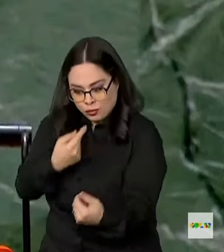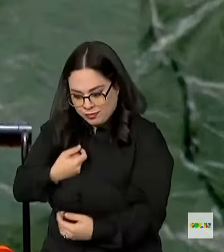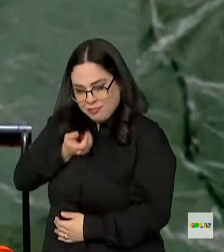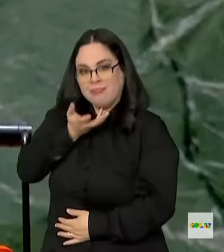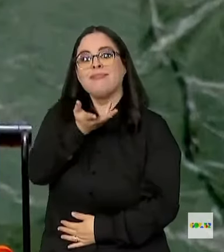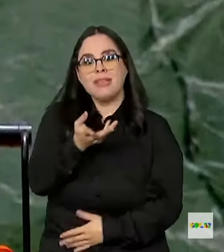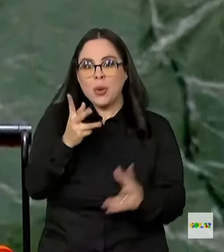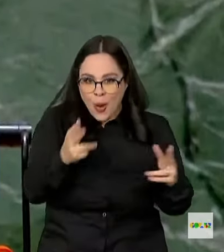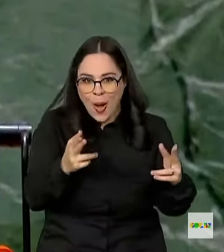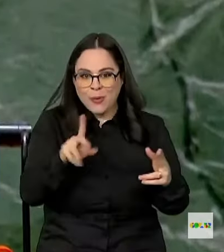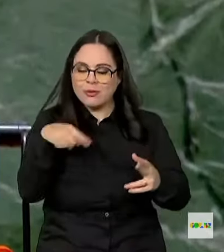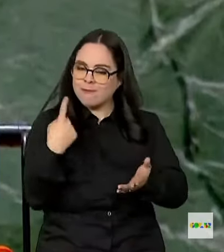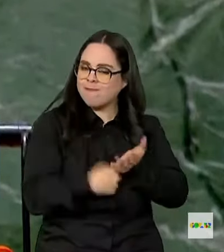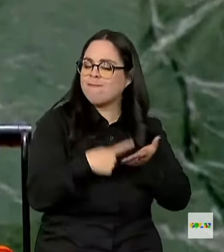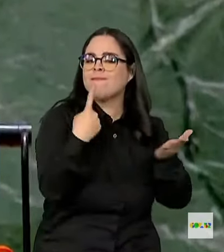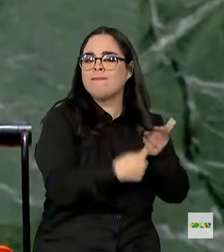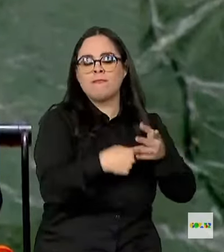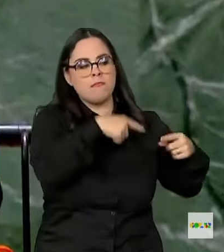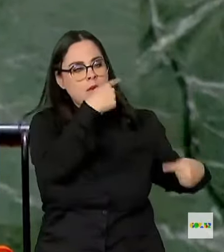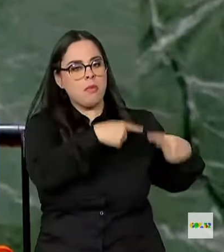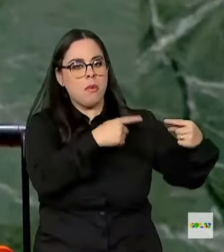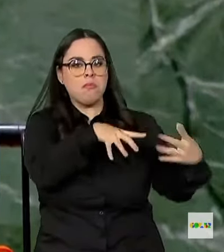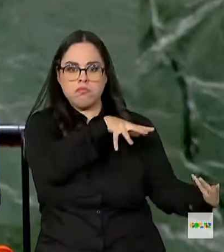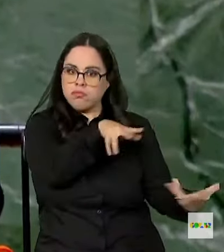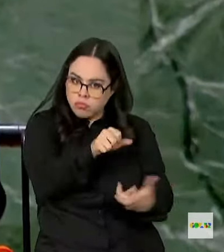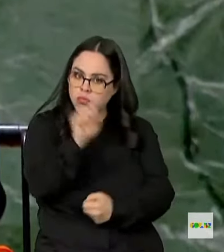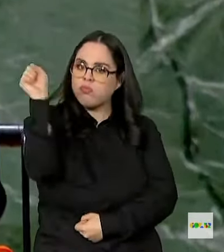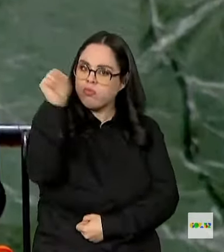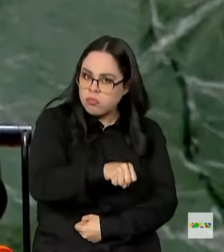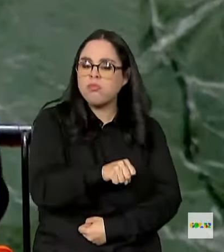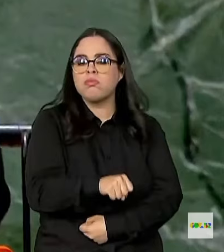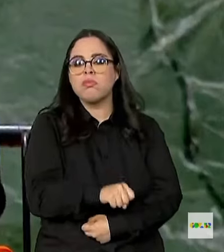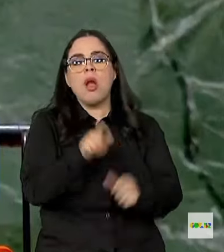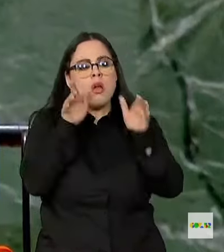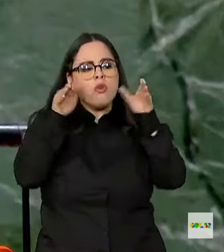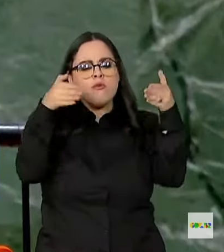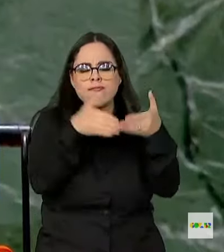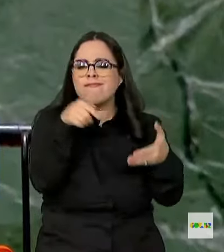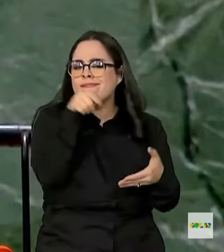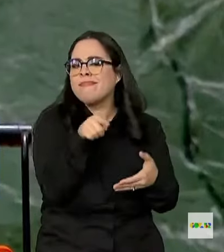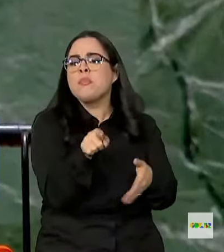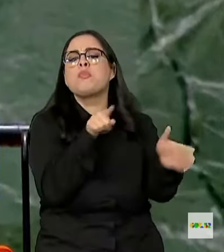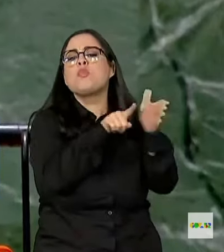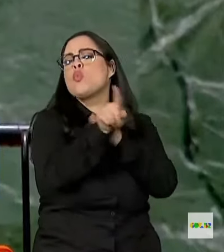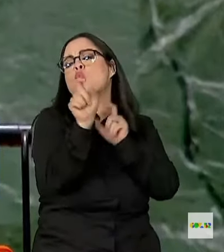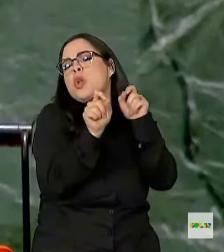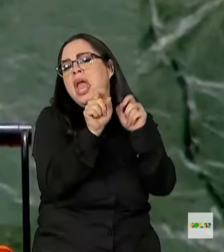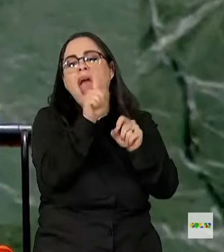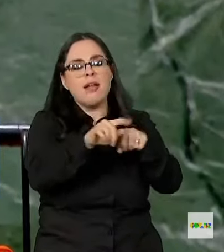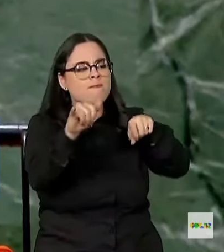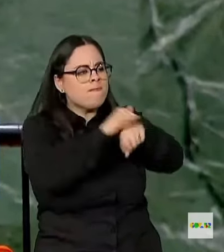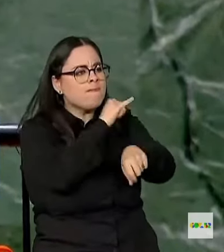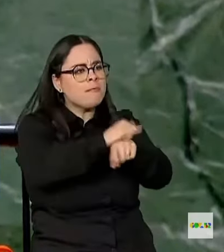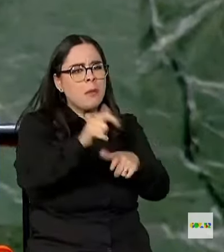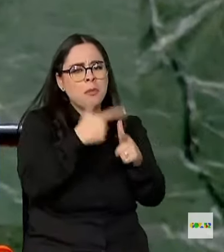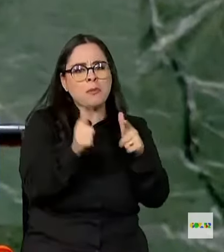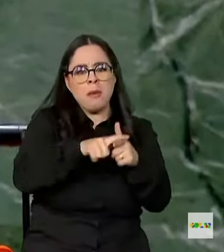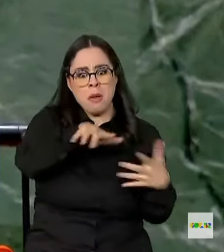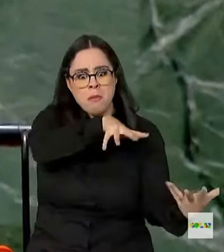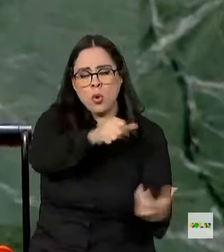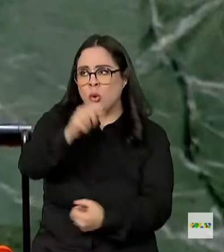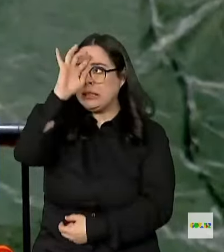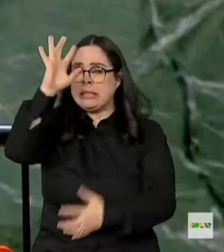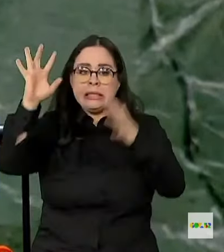Aqui, travamos os grandes debates do mundo. Neste fórum, buscamos as respostas para os problemas que afligem o